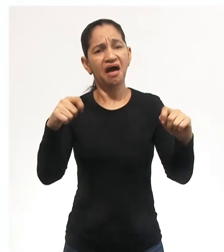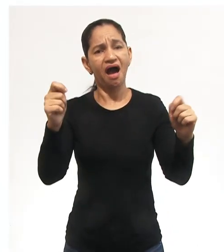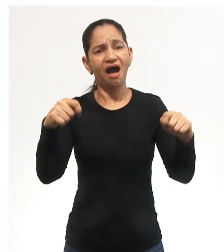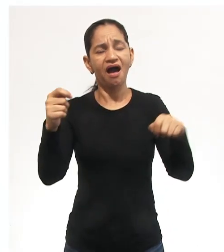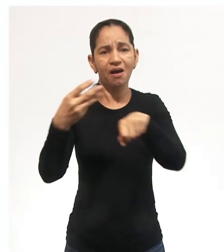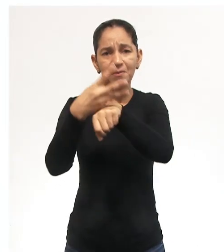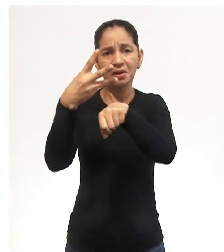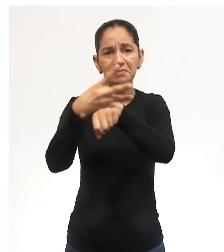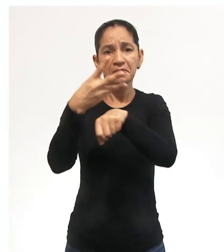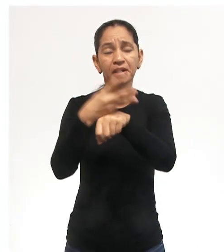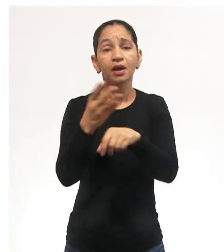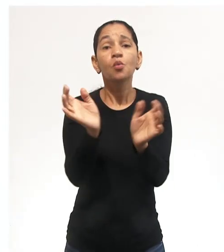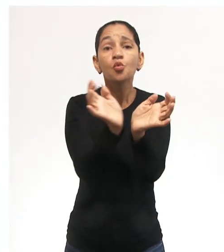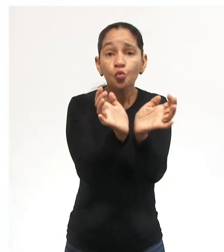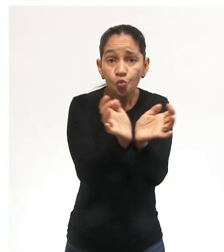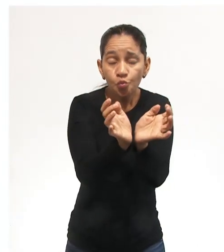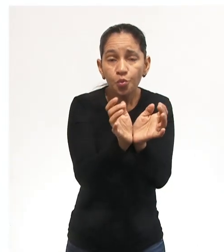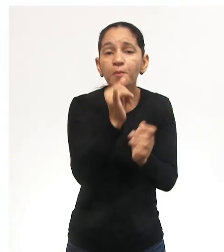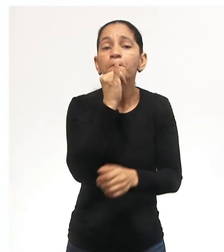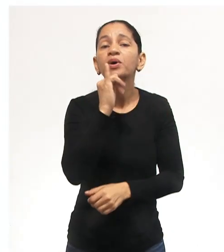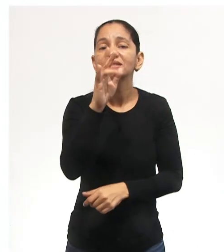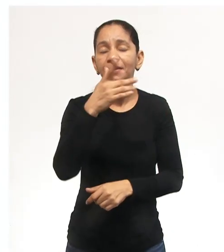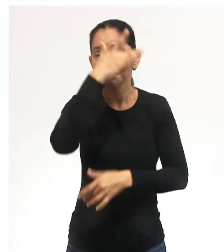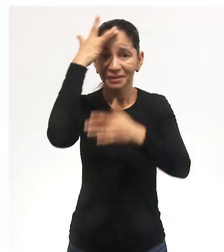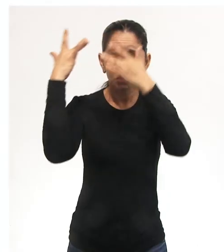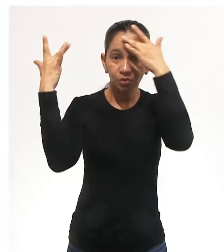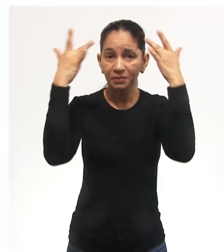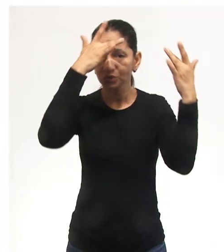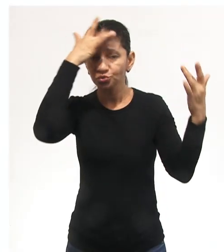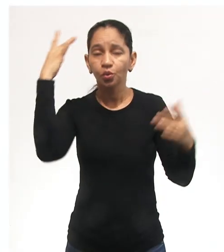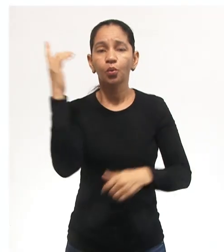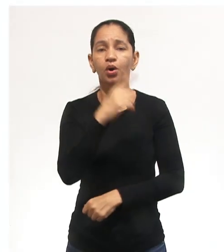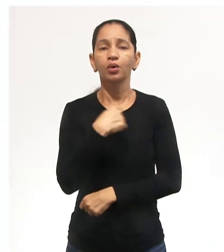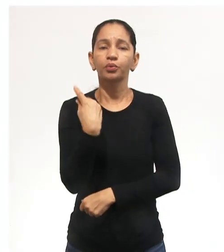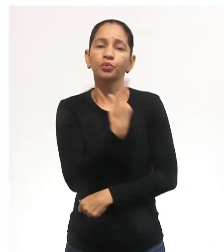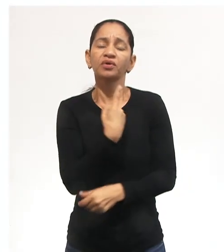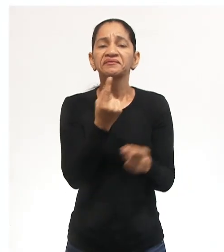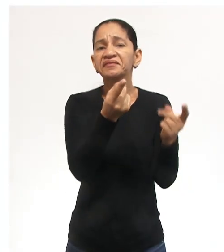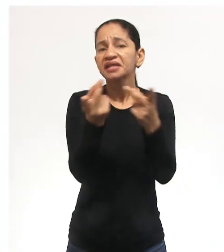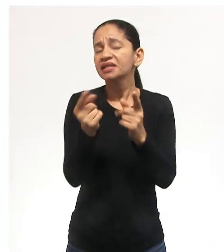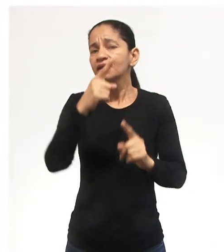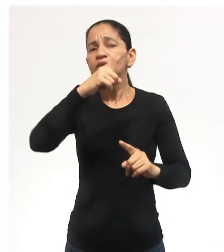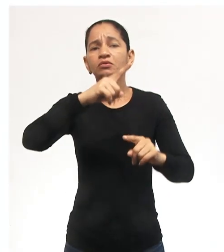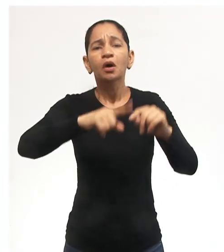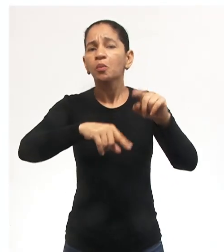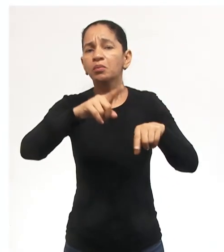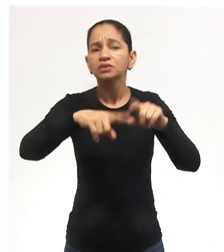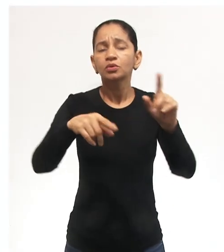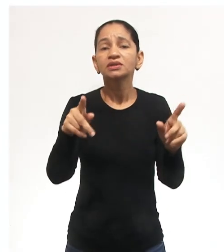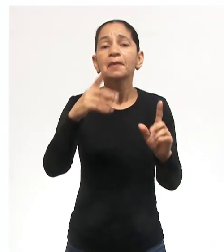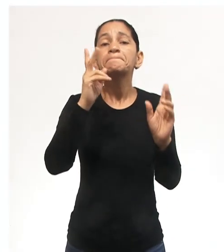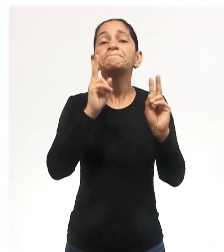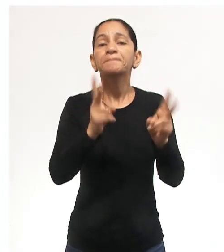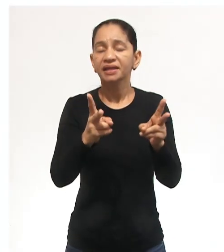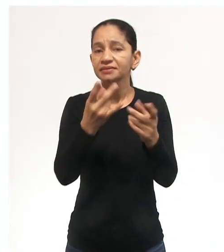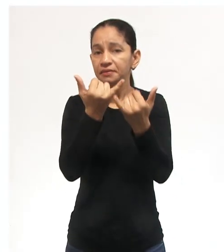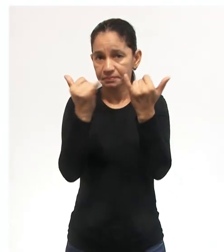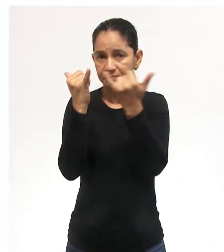tem um grupo que está vendendo ali entre pessoas, consumidor para consumidor. Qual que é a característica desse tipo